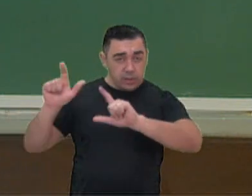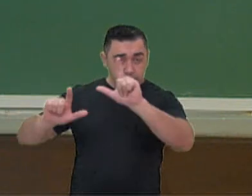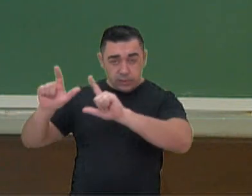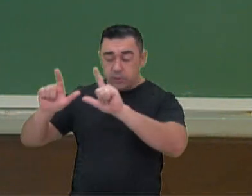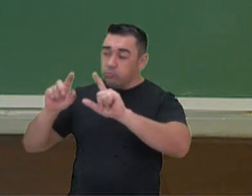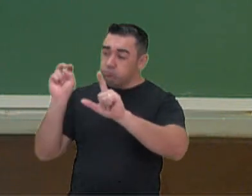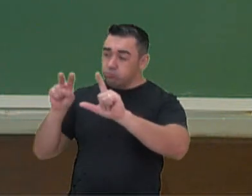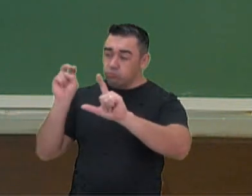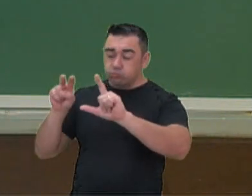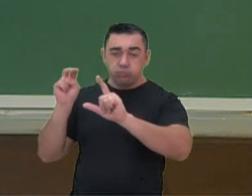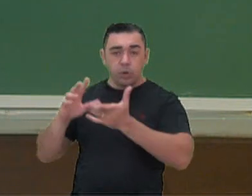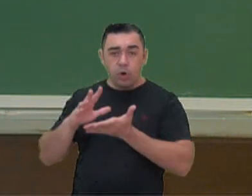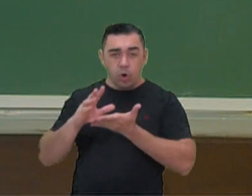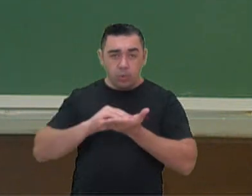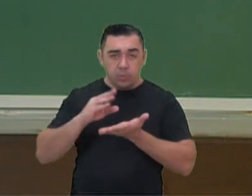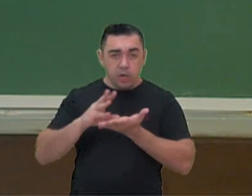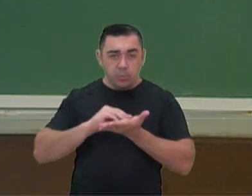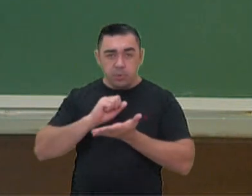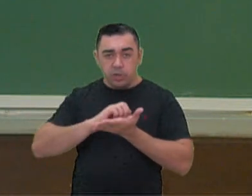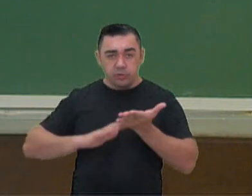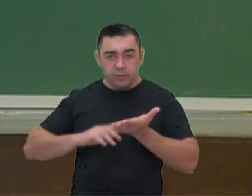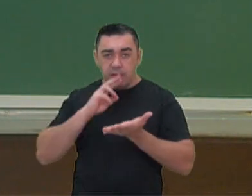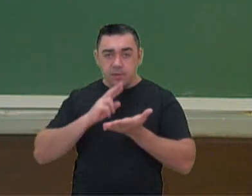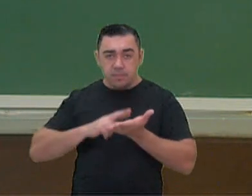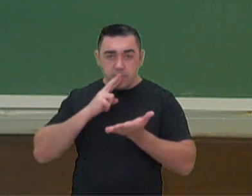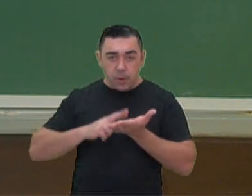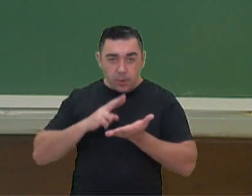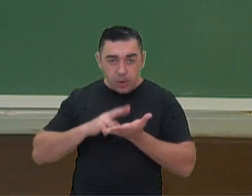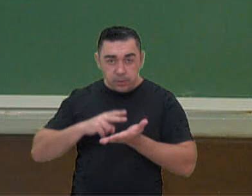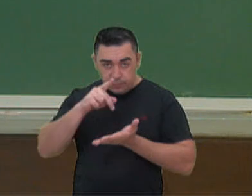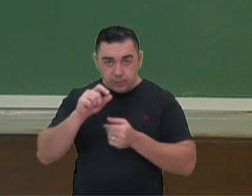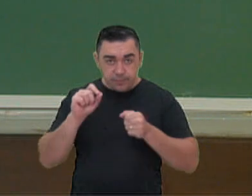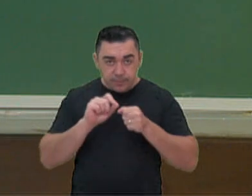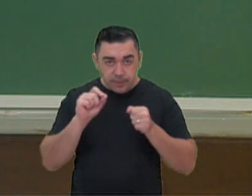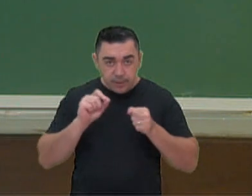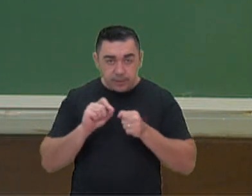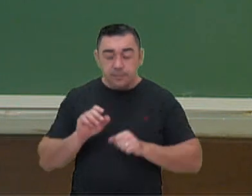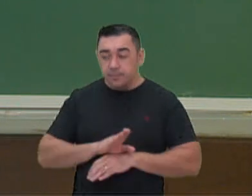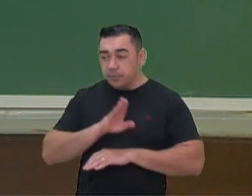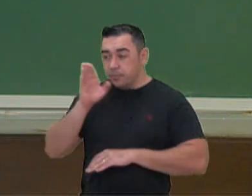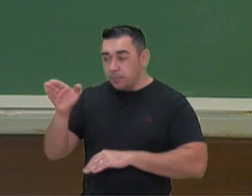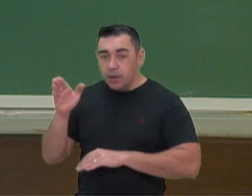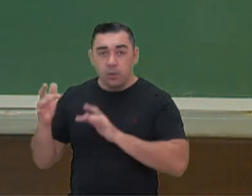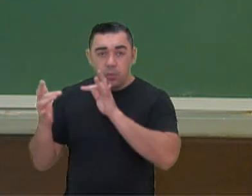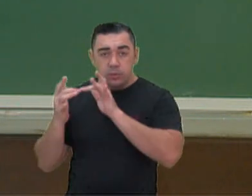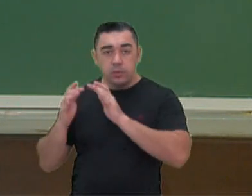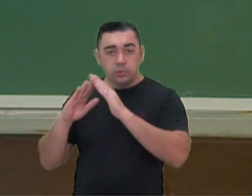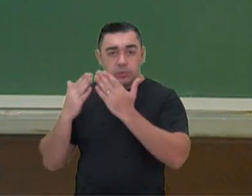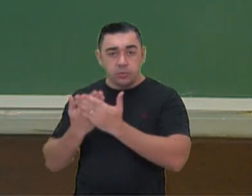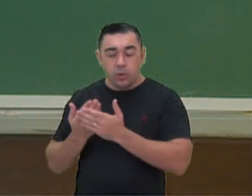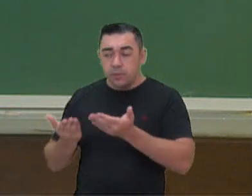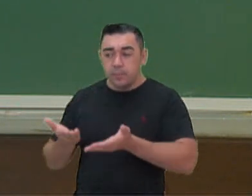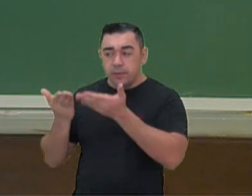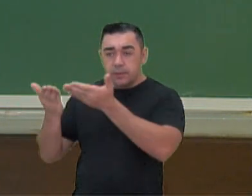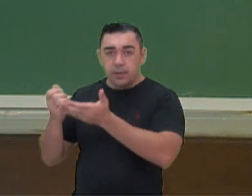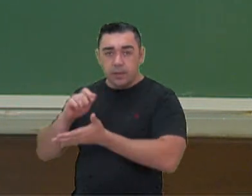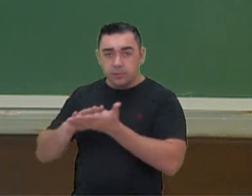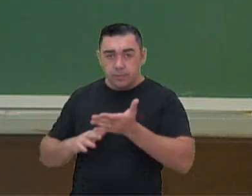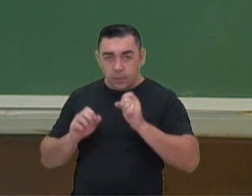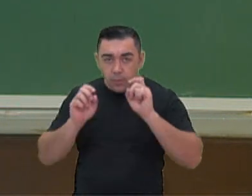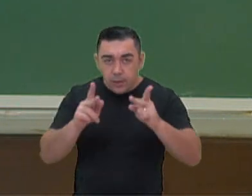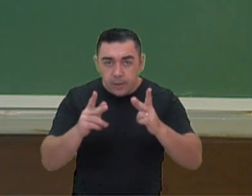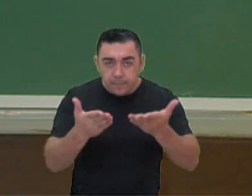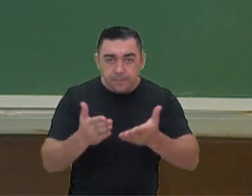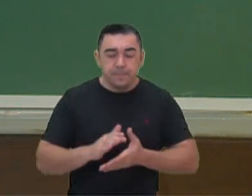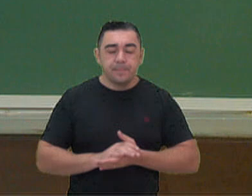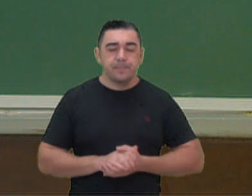aberta, anota os exercícios que você está resolvendo, entre em contato com a sua escola para entregar essas atividades. Ok?